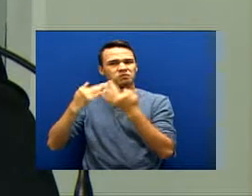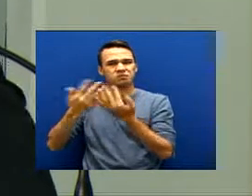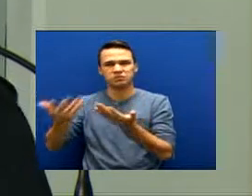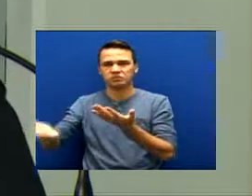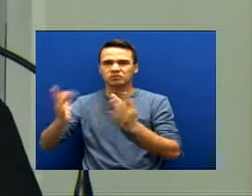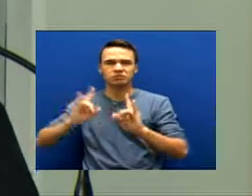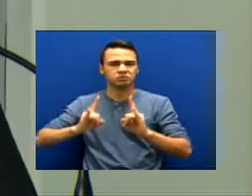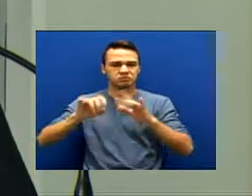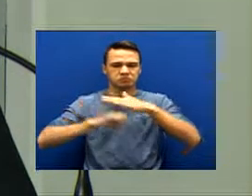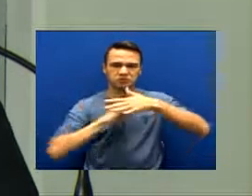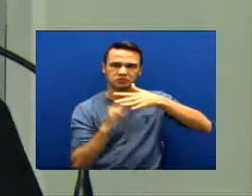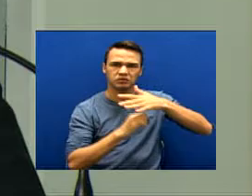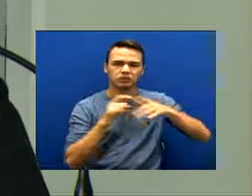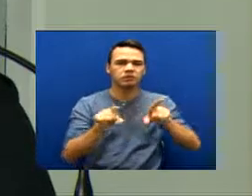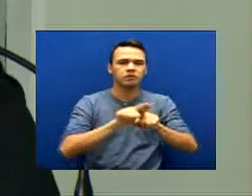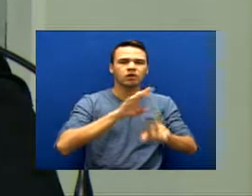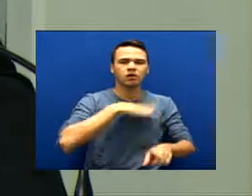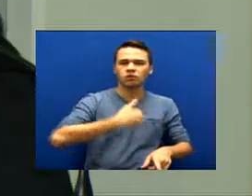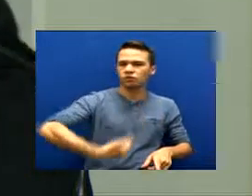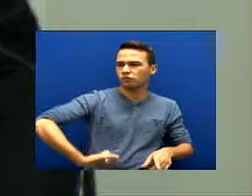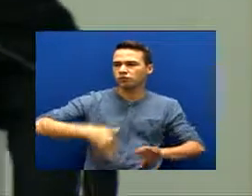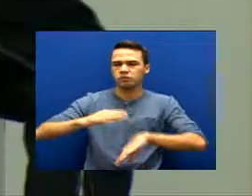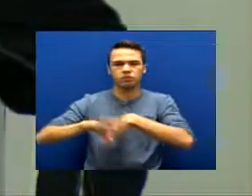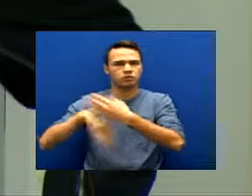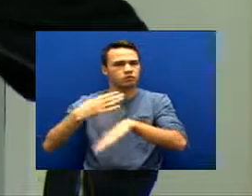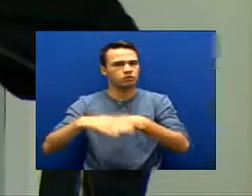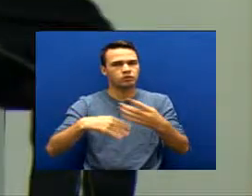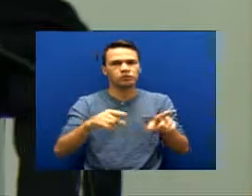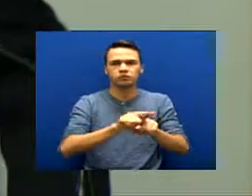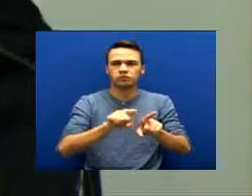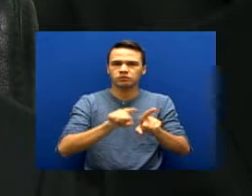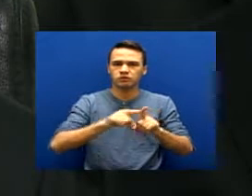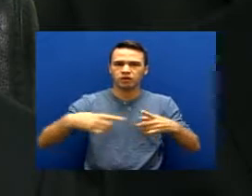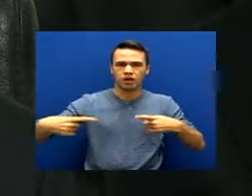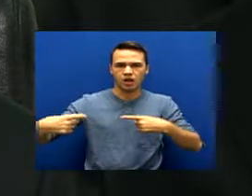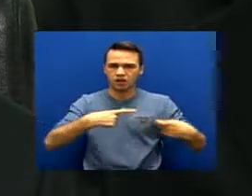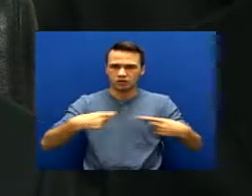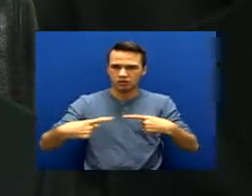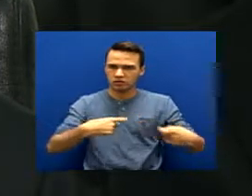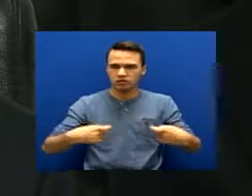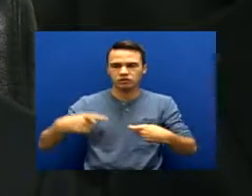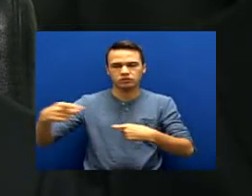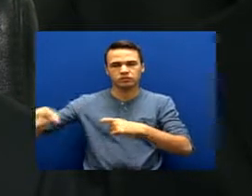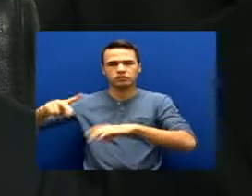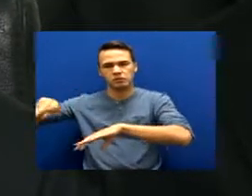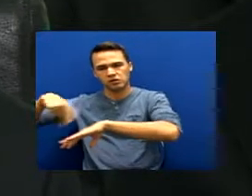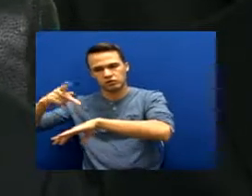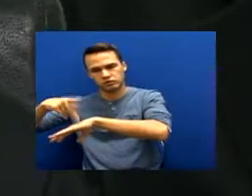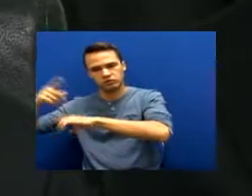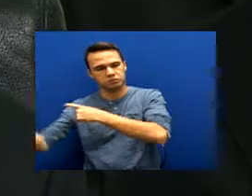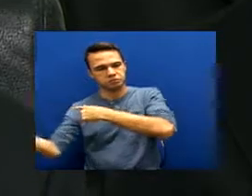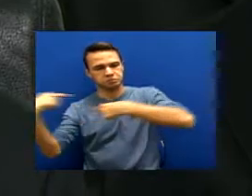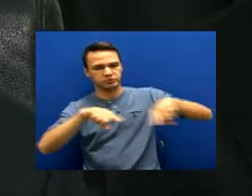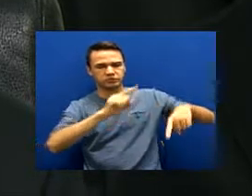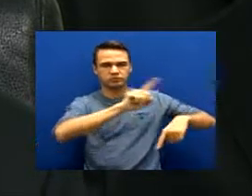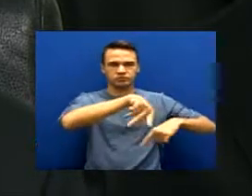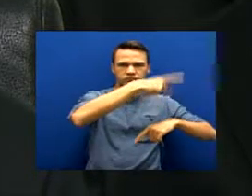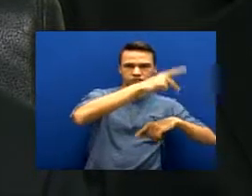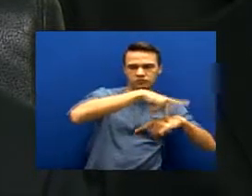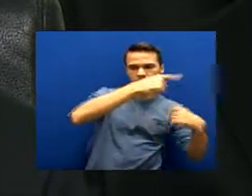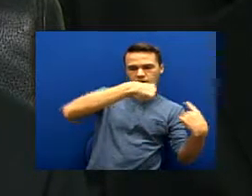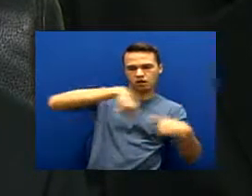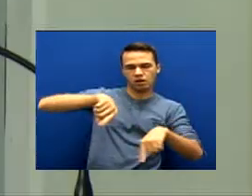Os dias passam depressa. Alguns de vocês já falaram ou já ouviram, já estamos em dezembro e já próximo da segunda